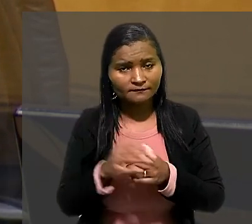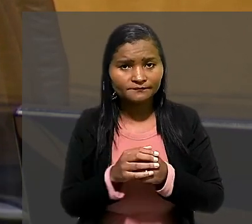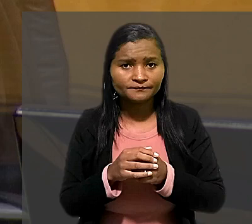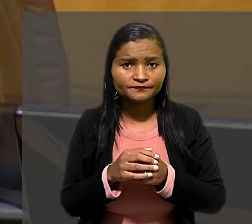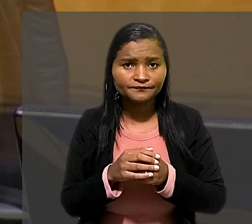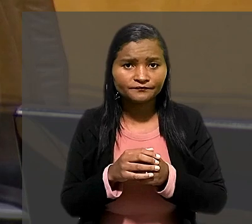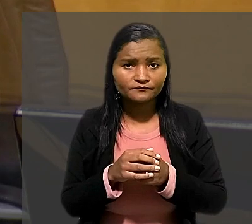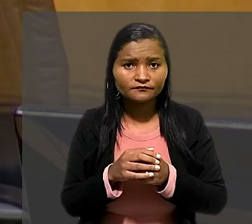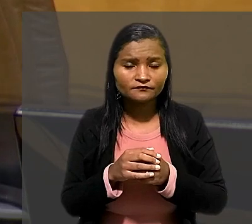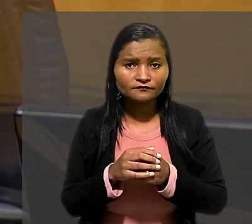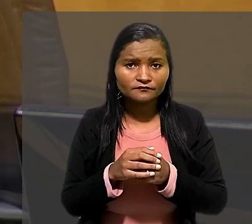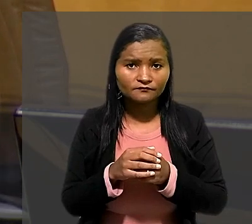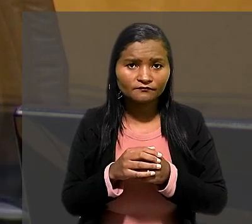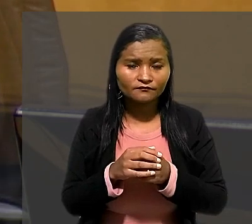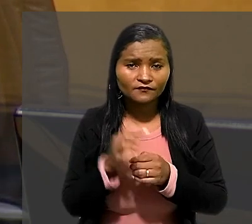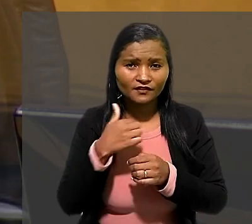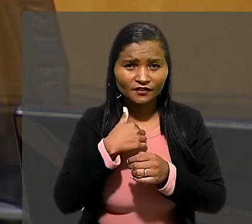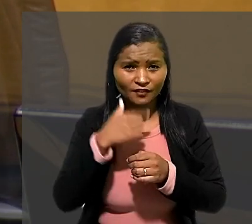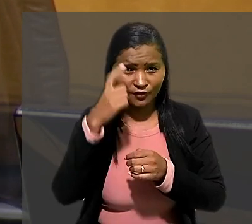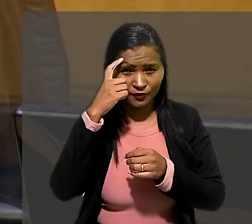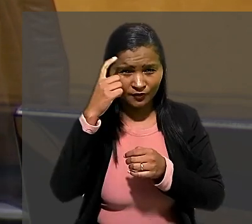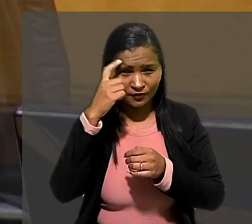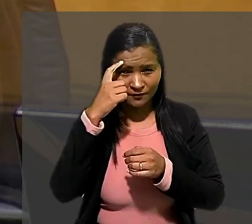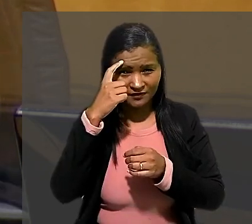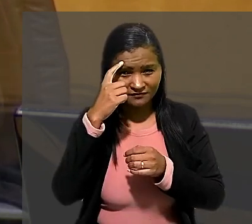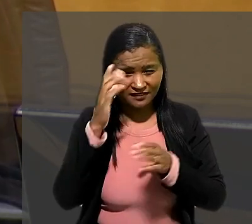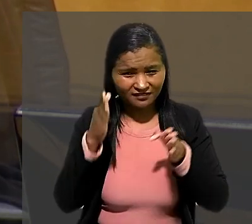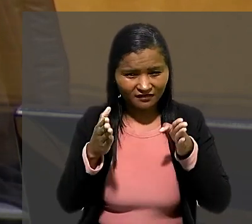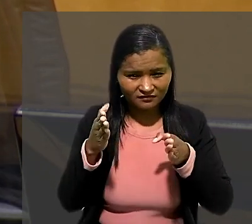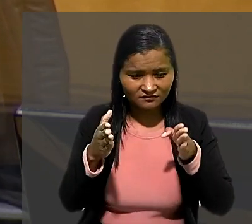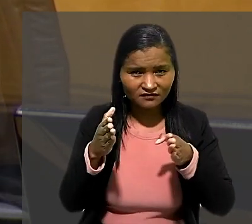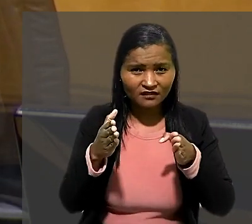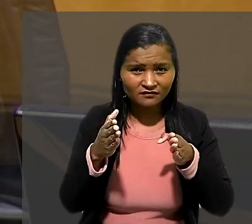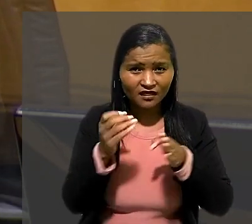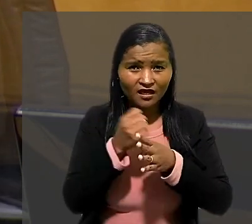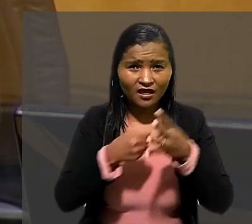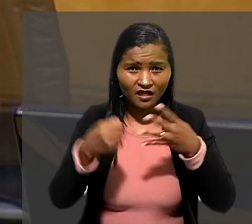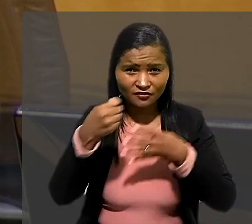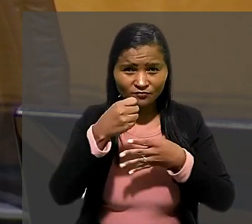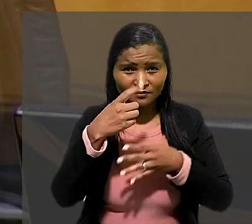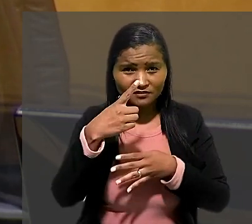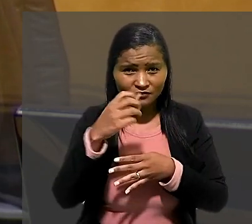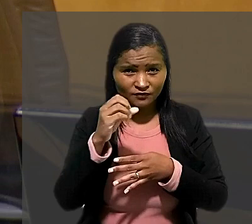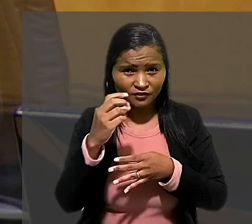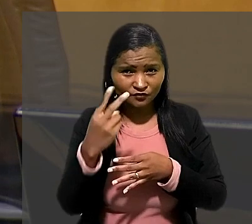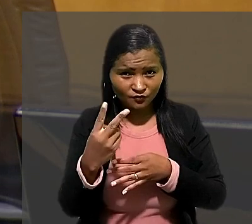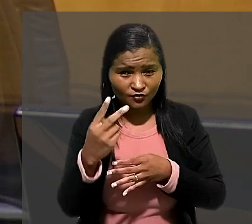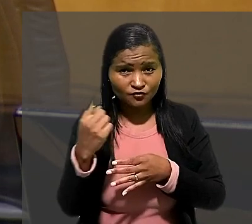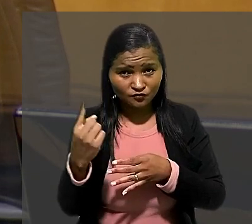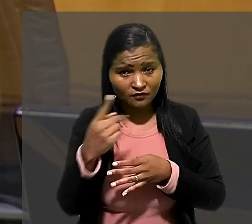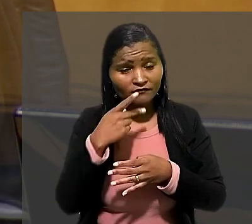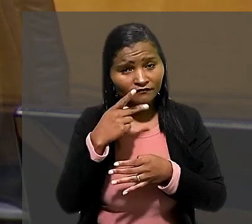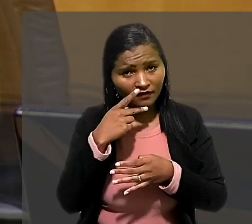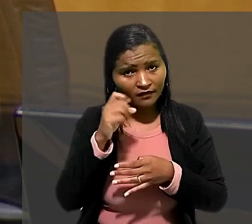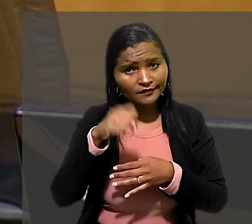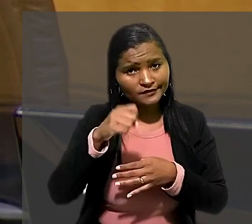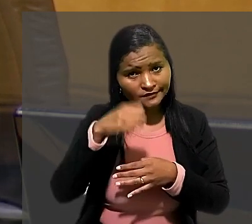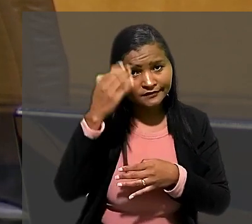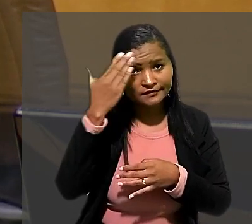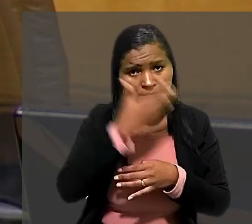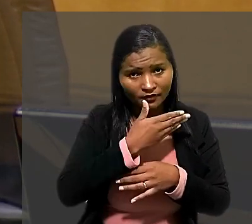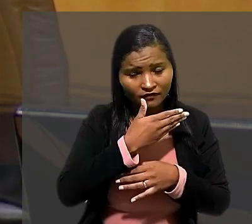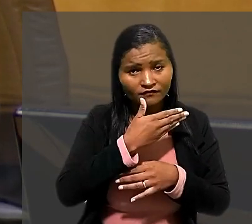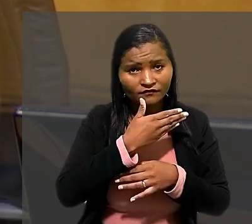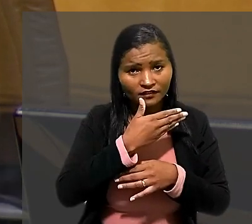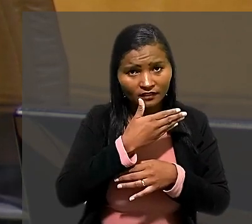CLT. Aqui eu peço bem, inclusive, ao ministro Alexandre Ramos, porque penso que nesse trecho a súmula 102.1 está tratando, sim, do ônus da